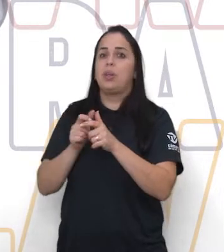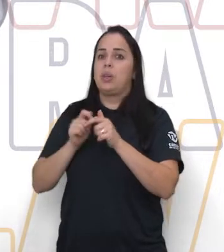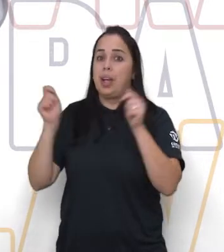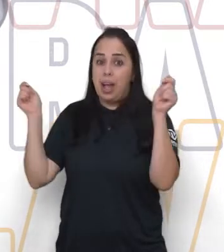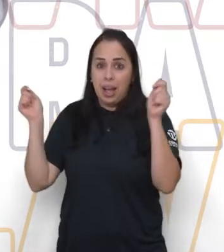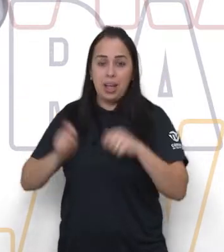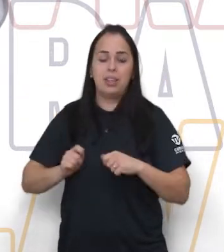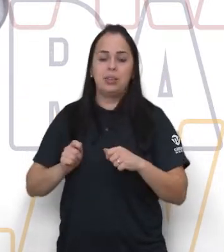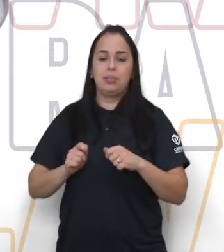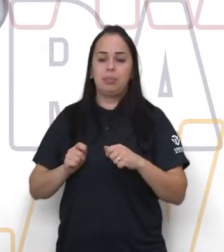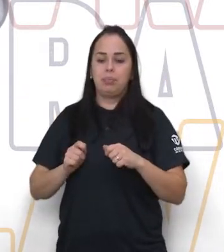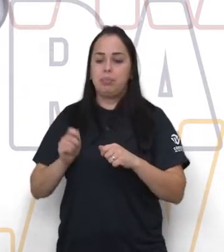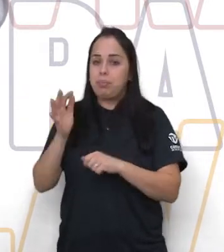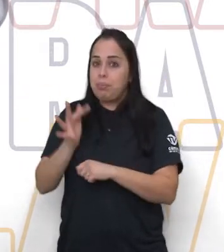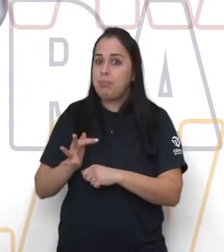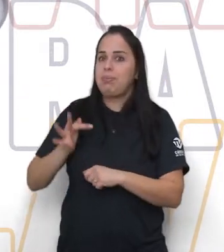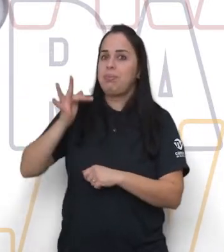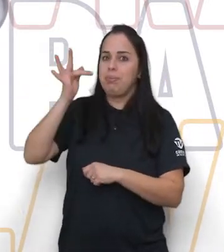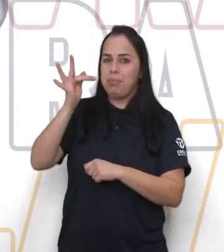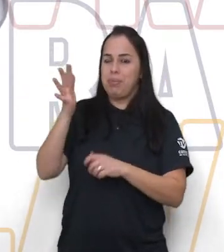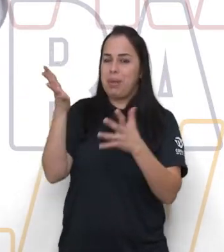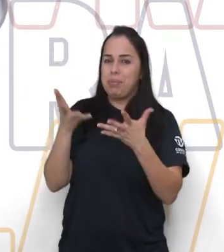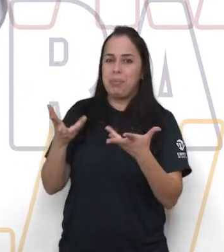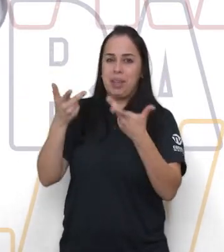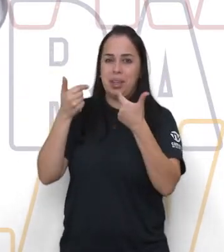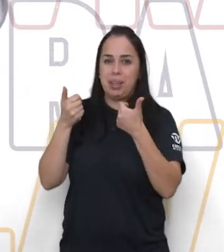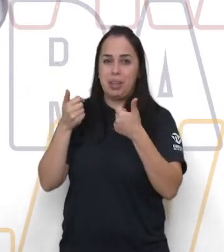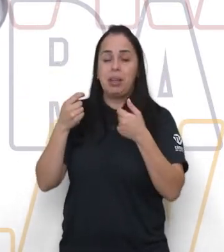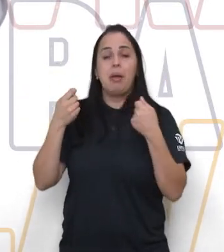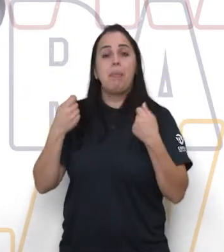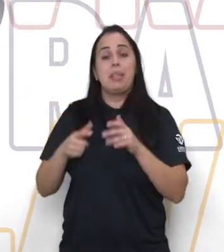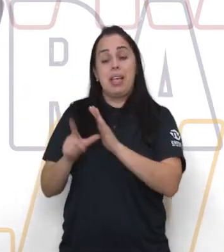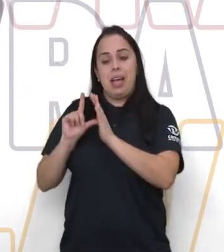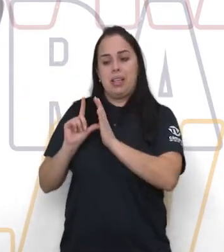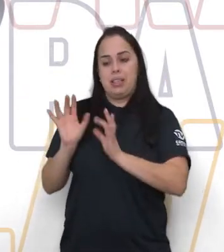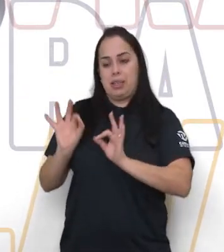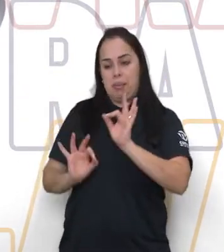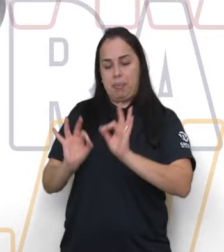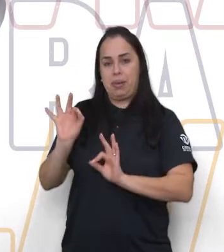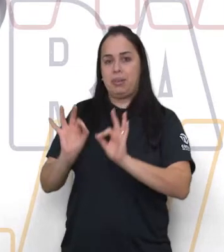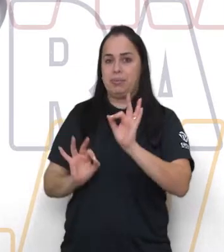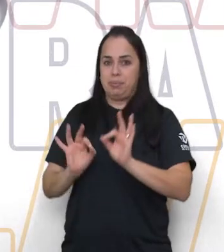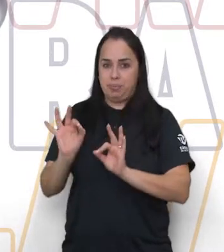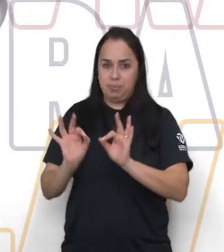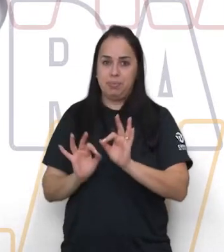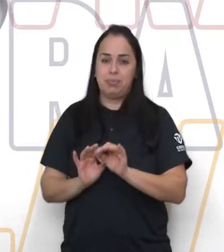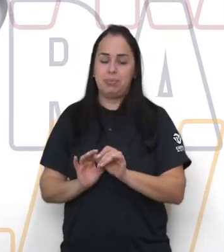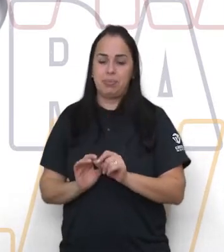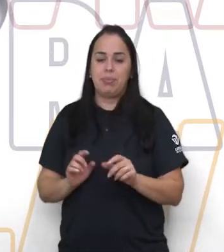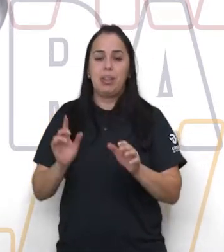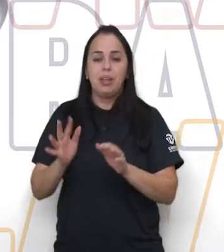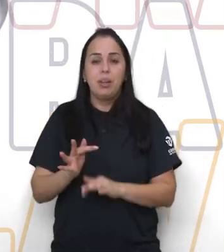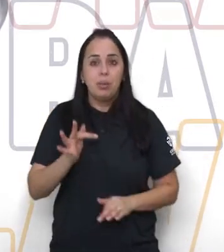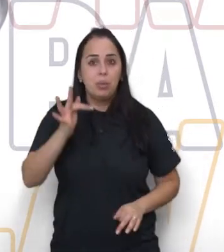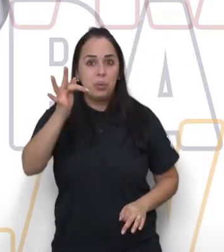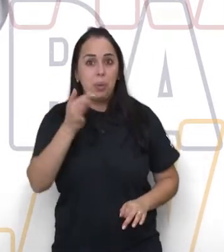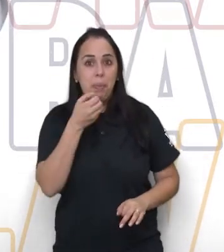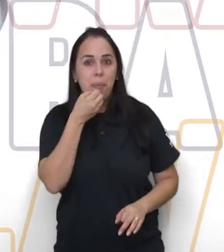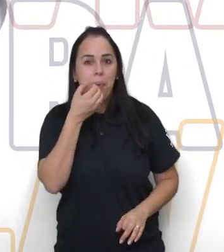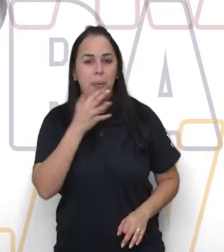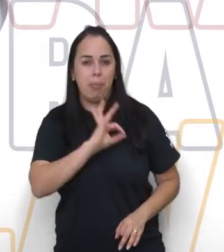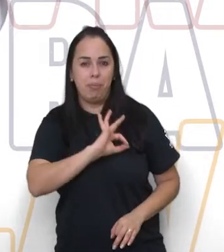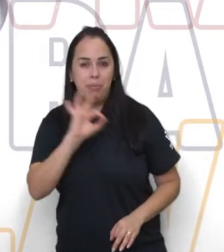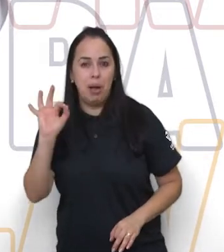ele ele tem um futuro maravilhoso a gente precisa se preparar né então um futuro ele